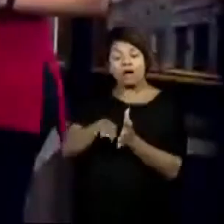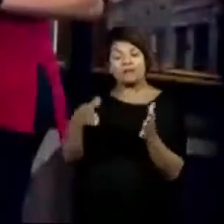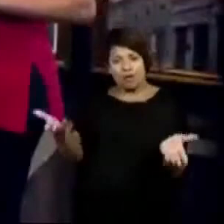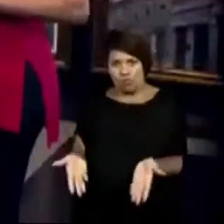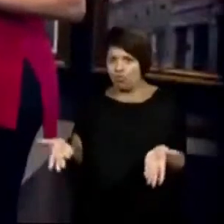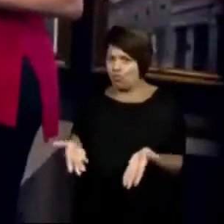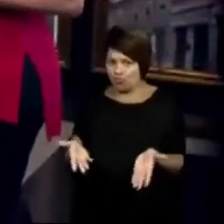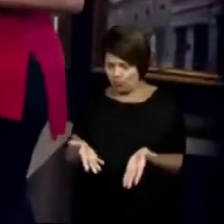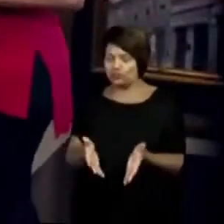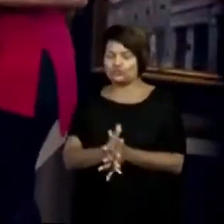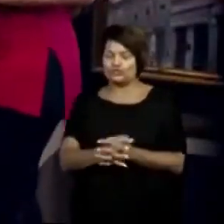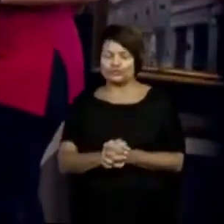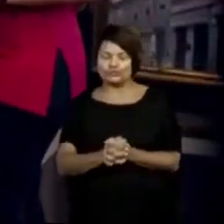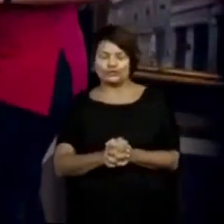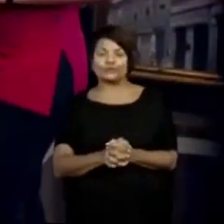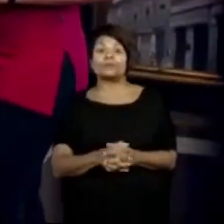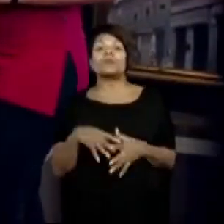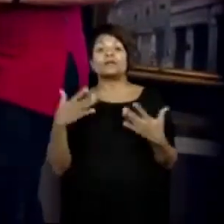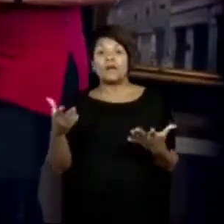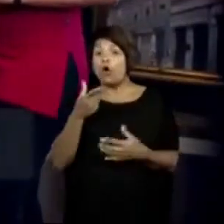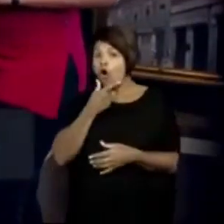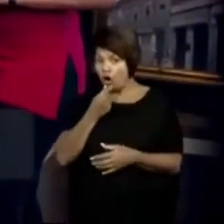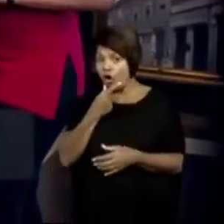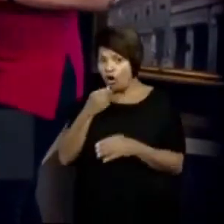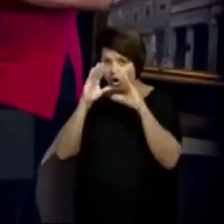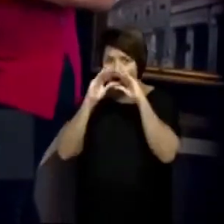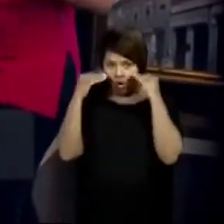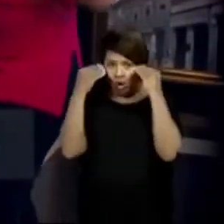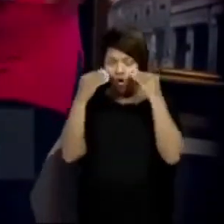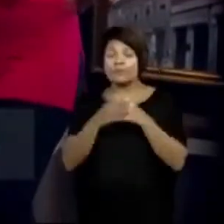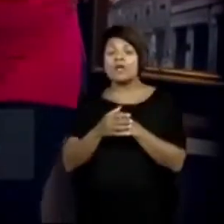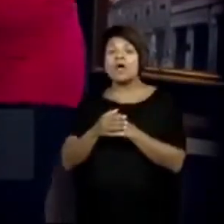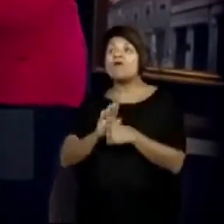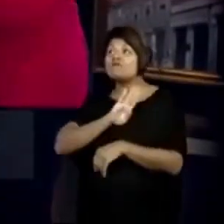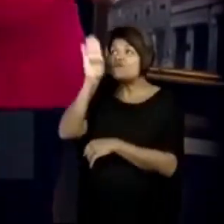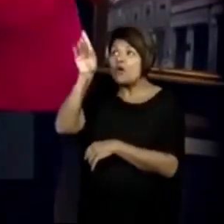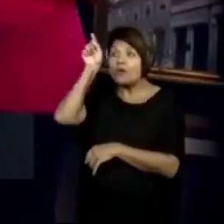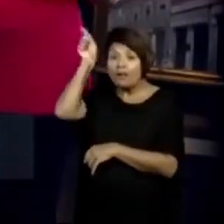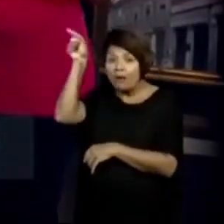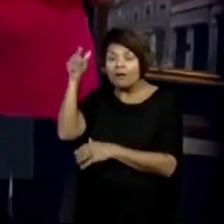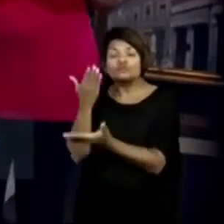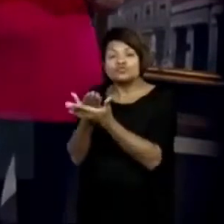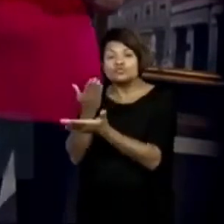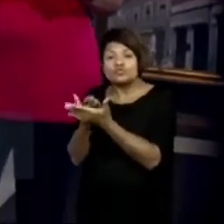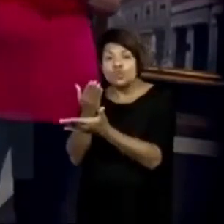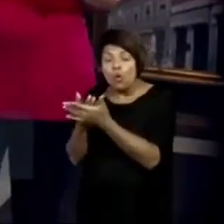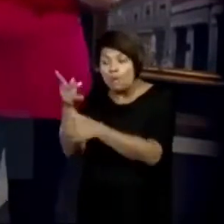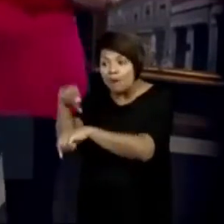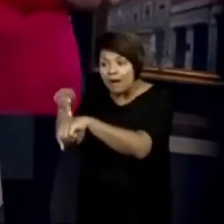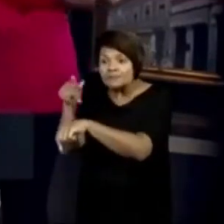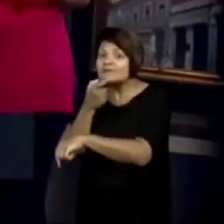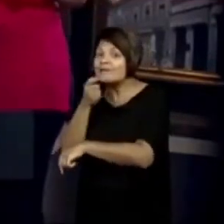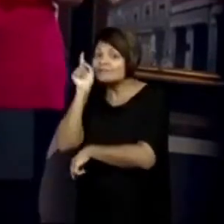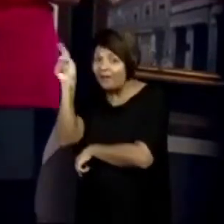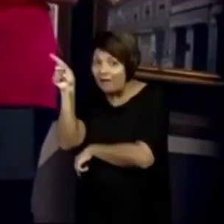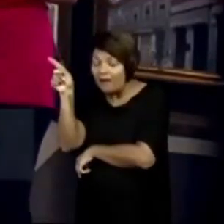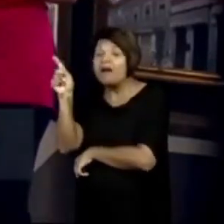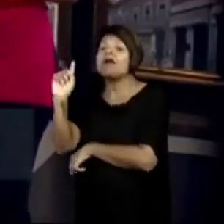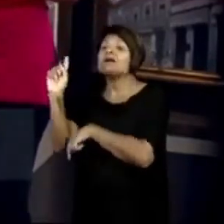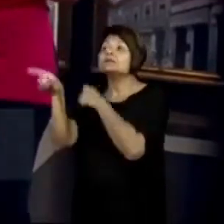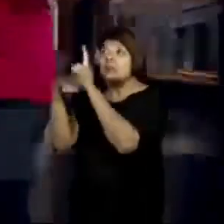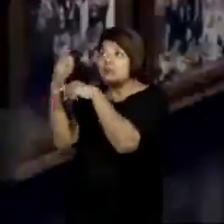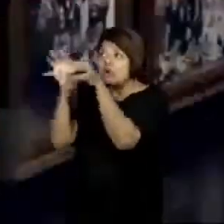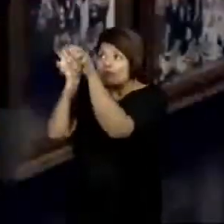é, Prof. Fran? Isso, então o Charles Miller, ele foi estudar ali na Inglaterra e ele veio para o Brasil depois de terminar